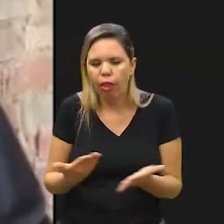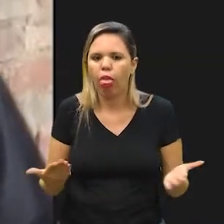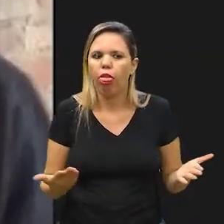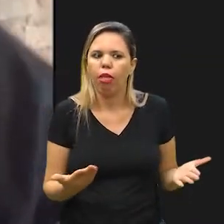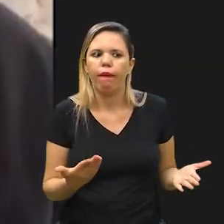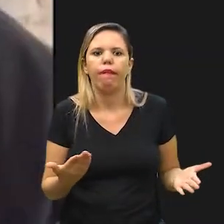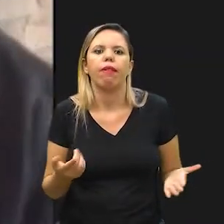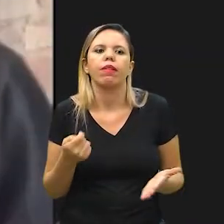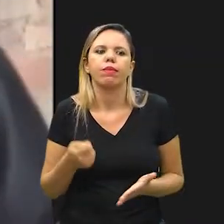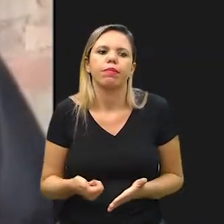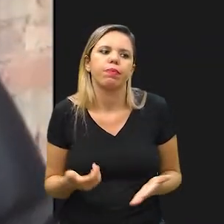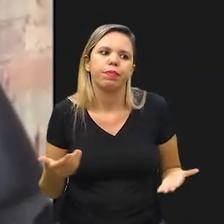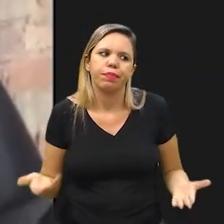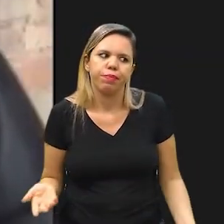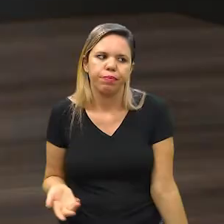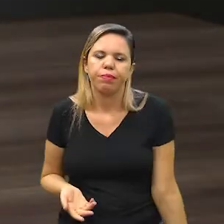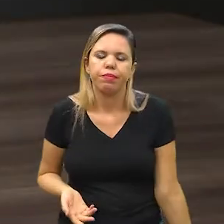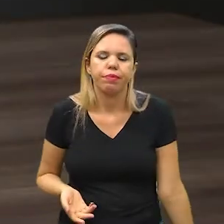Quase.